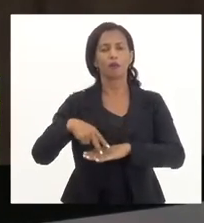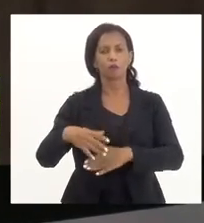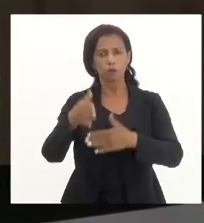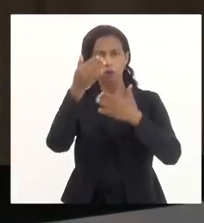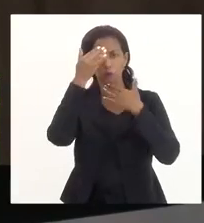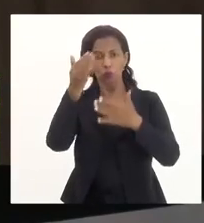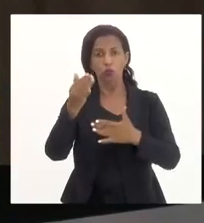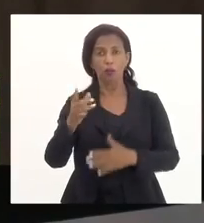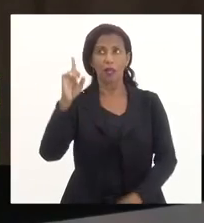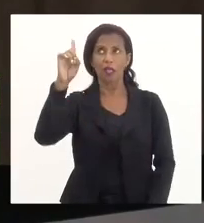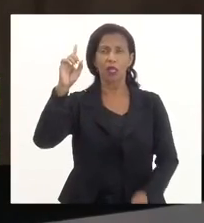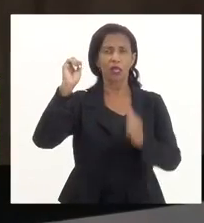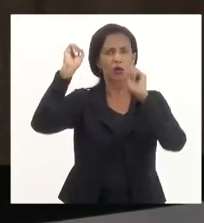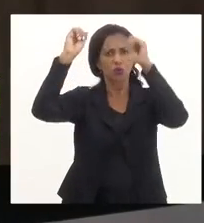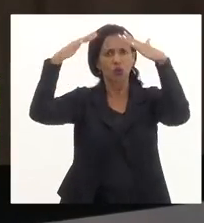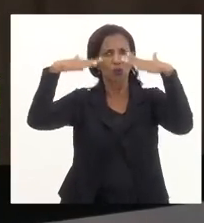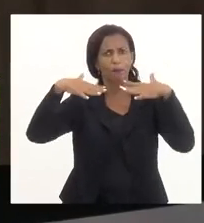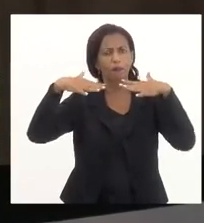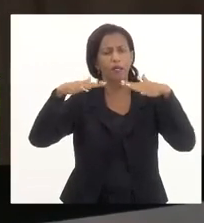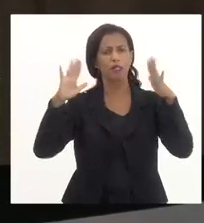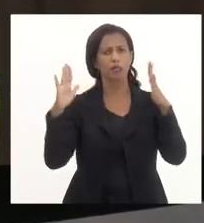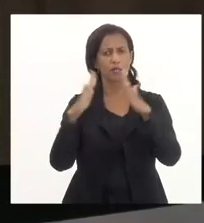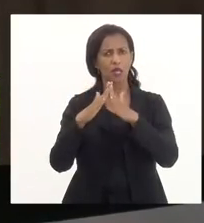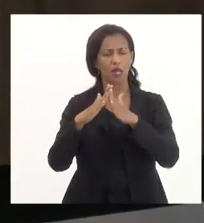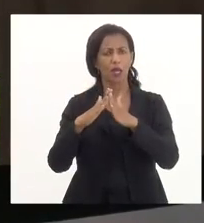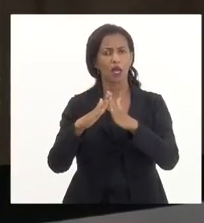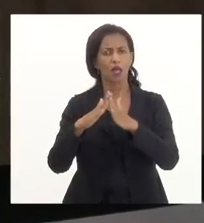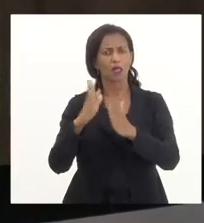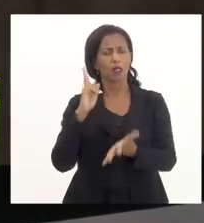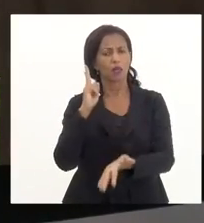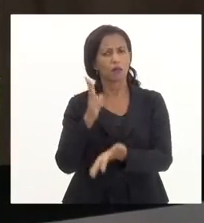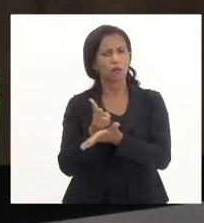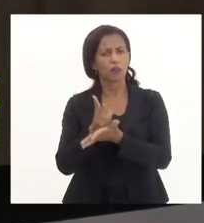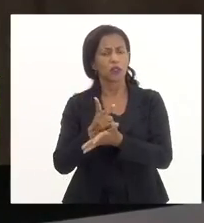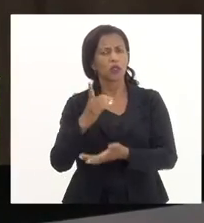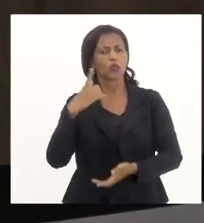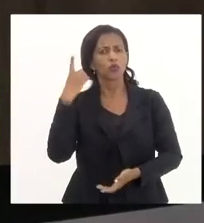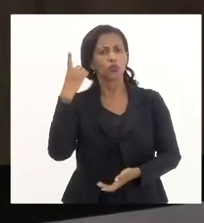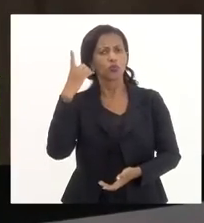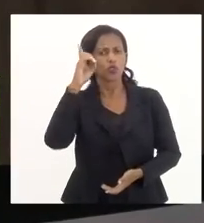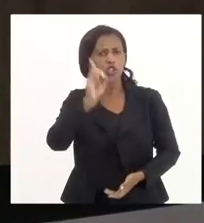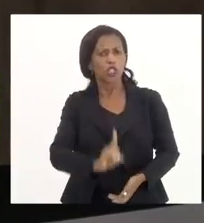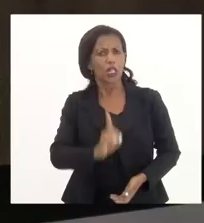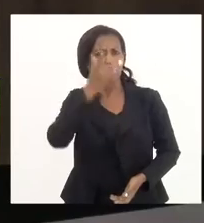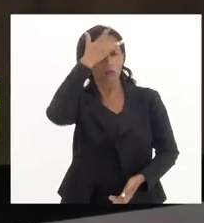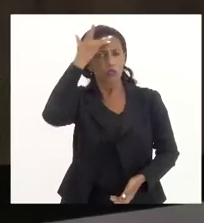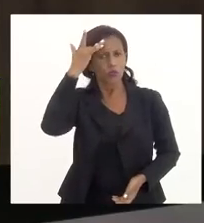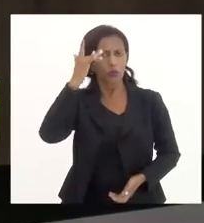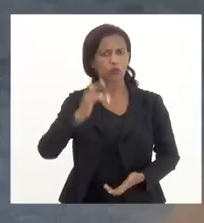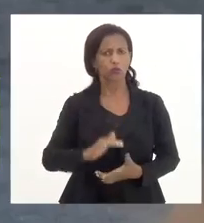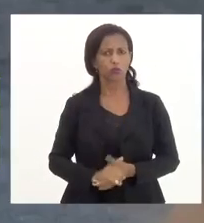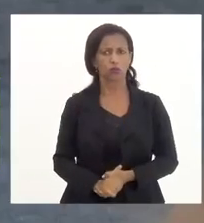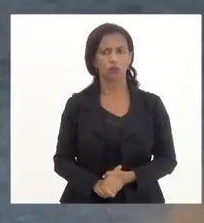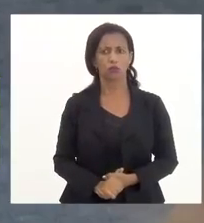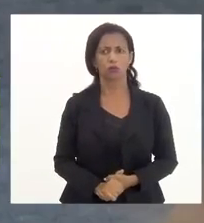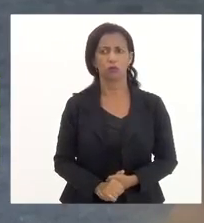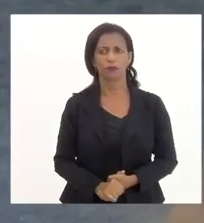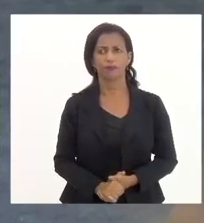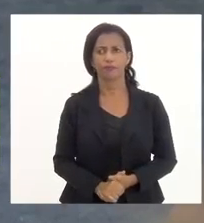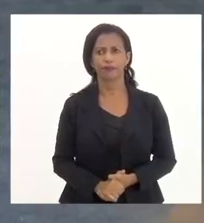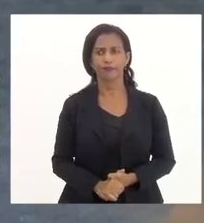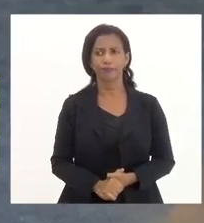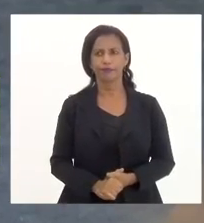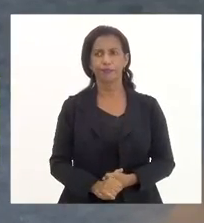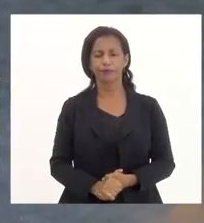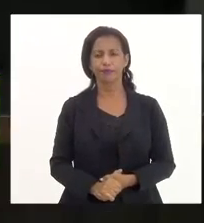obrigado mas que Deus ilumine essa casa e que atacar da mantence direito dos Servidores ativos inativos e pensionistas obrigado obrigado senhor